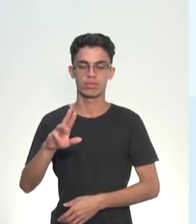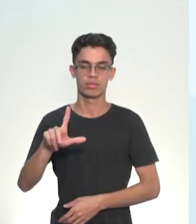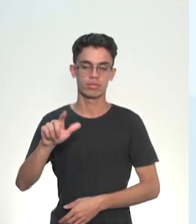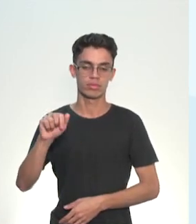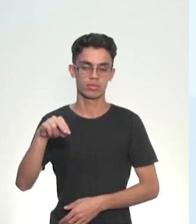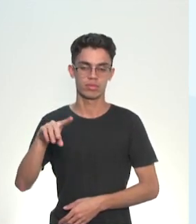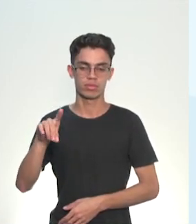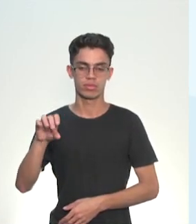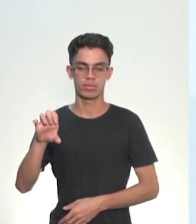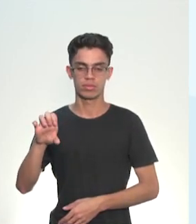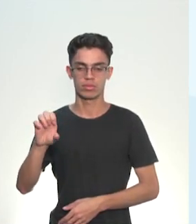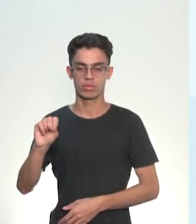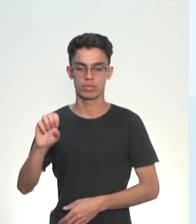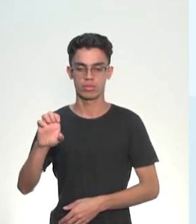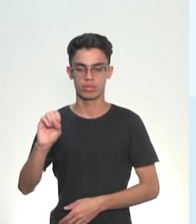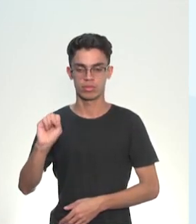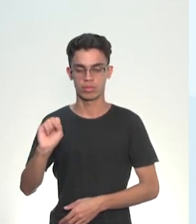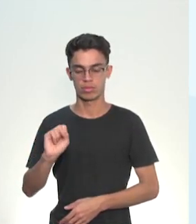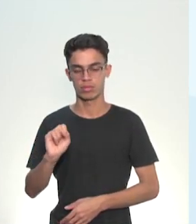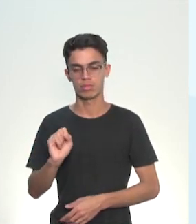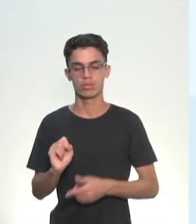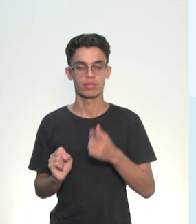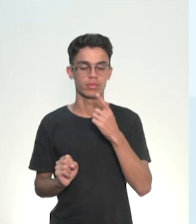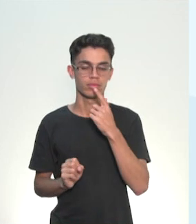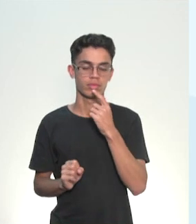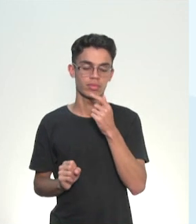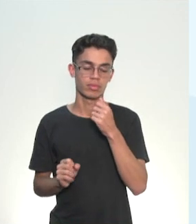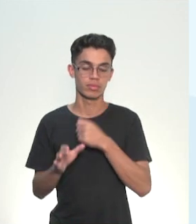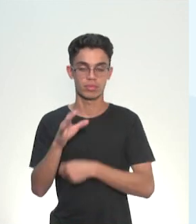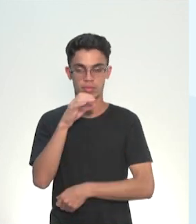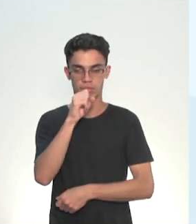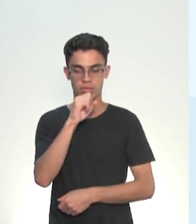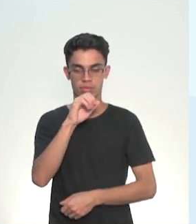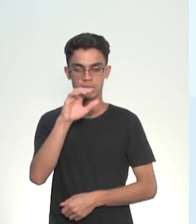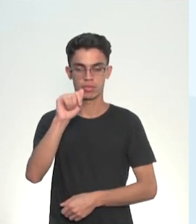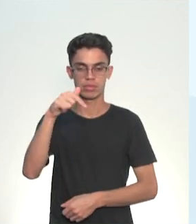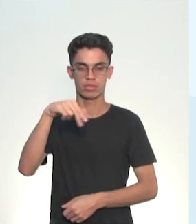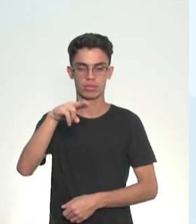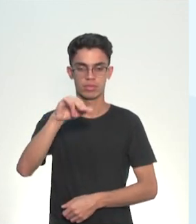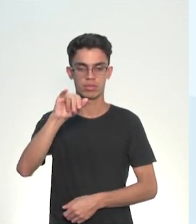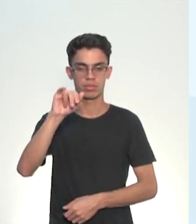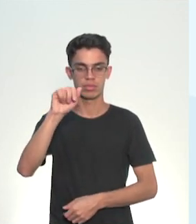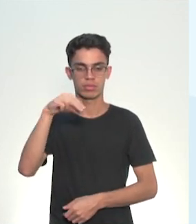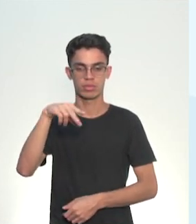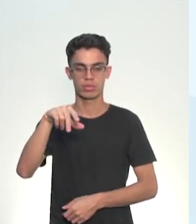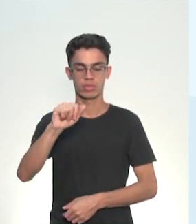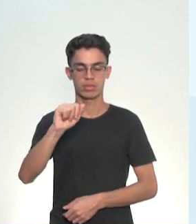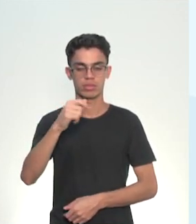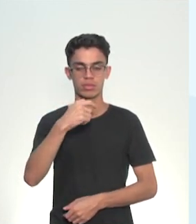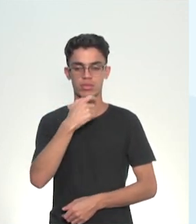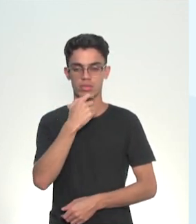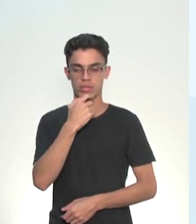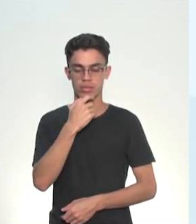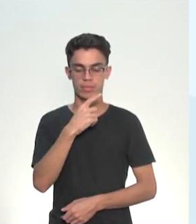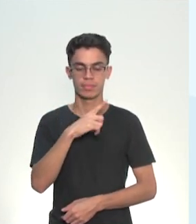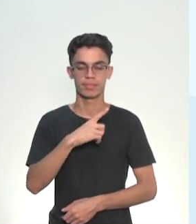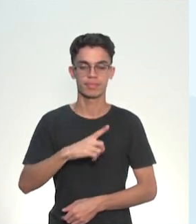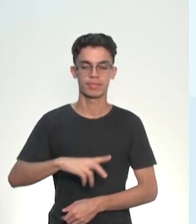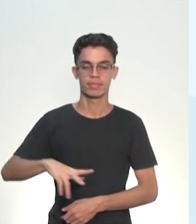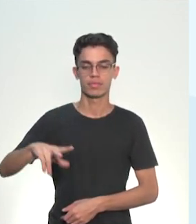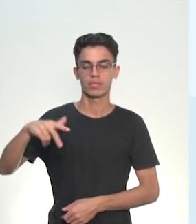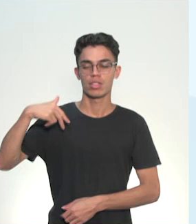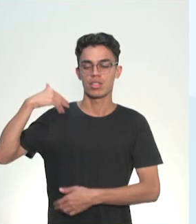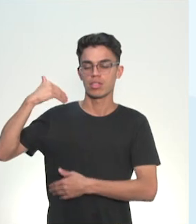atual Suriname, e em laranja a Guiana inglesa, né. E aí nós temos, logicamente, também, né, um histórico aí em cima